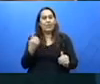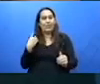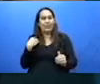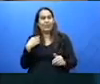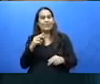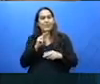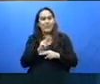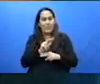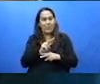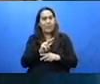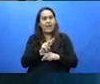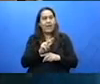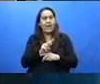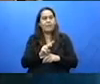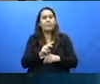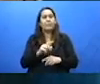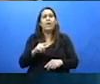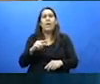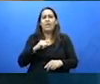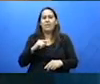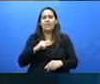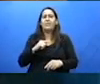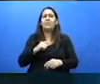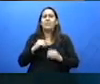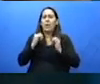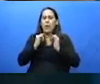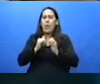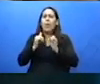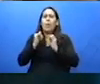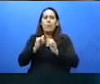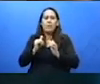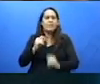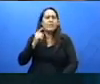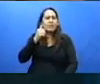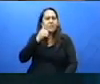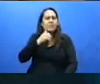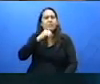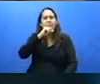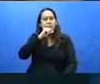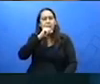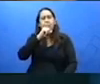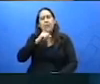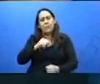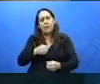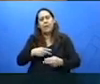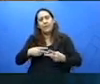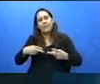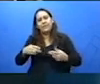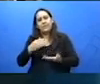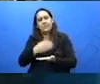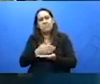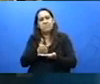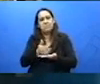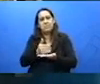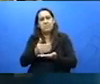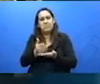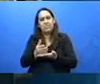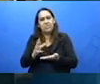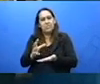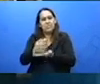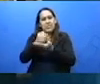que tinha alguma mensagem da minha mãe para nós duas nessa coisa de dividir a